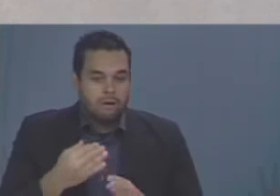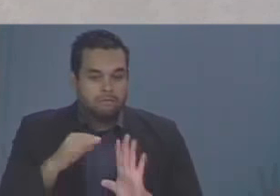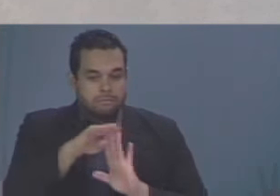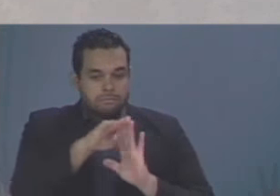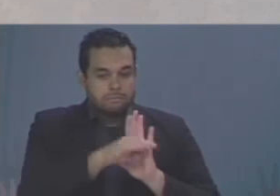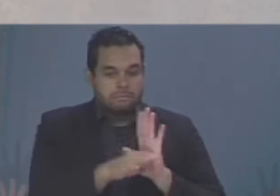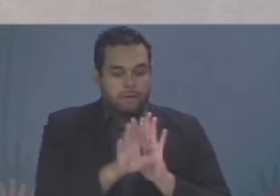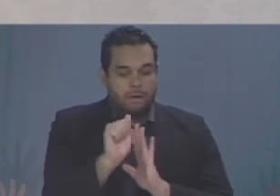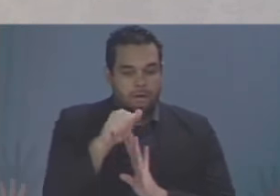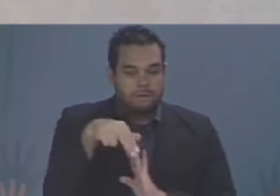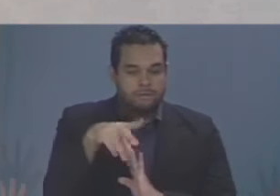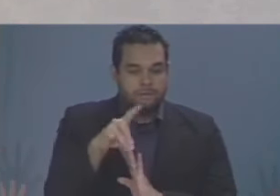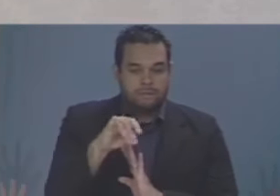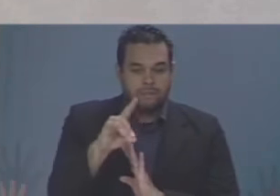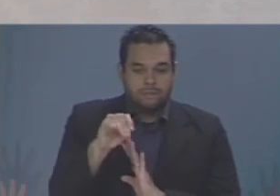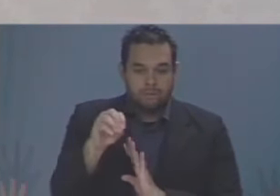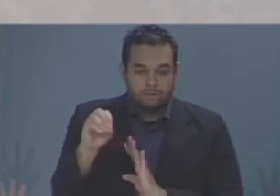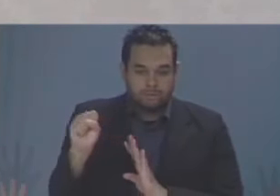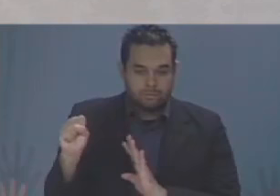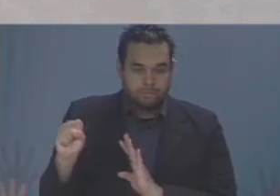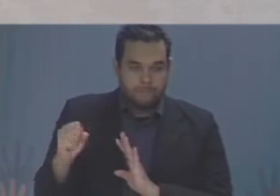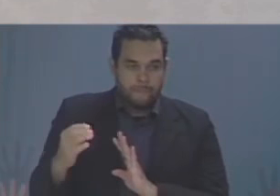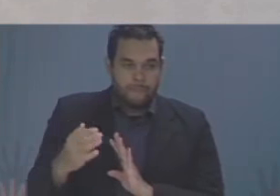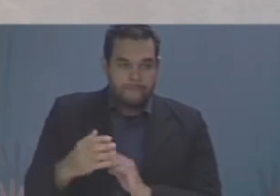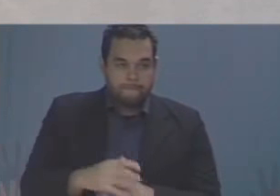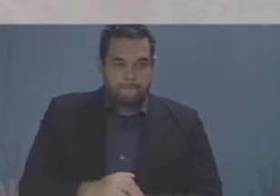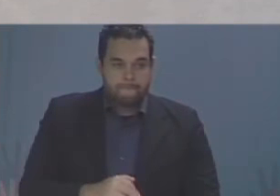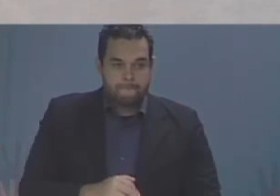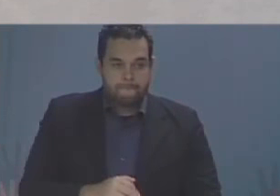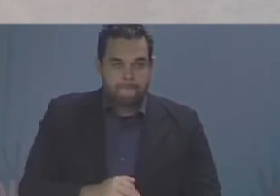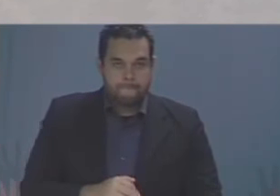Éder Banger, no controle do cronômetro.